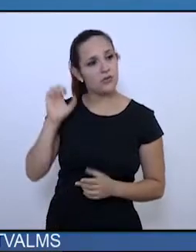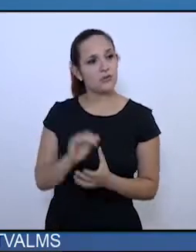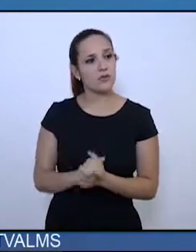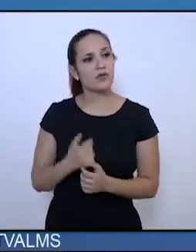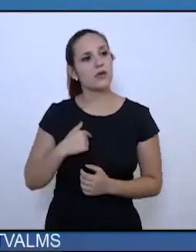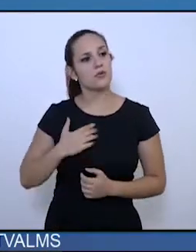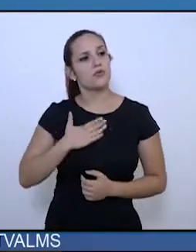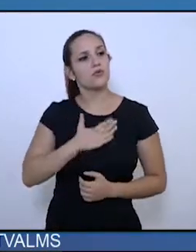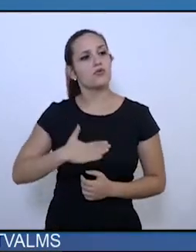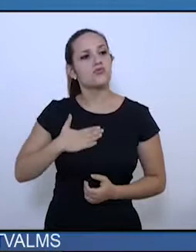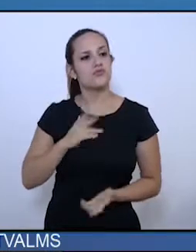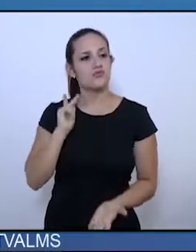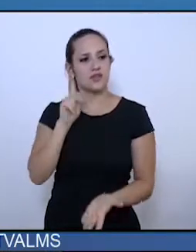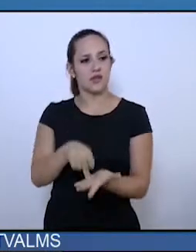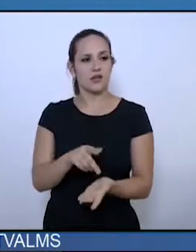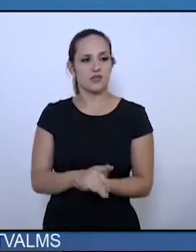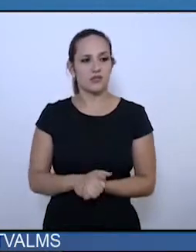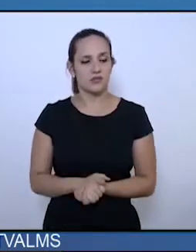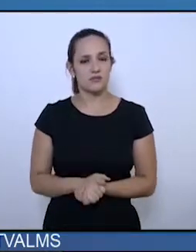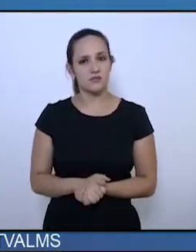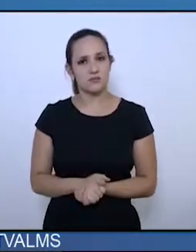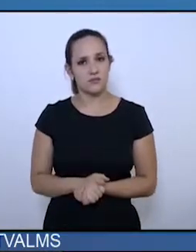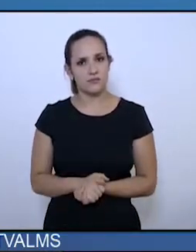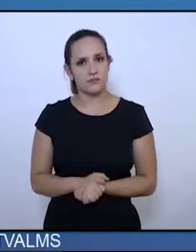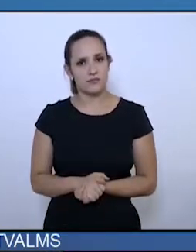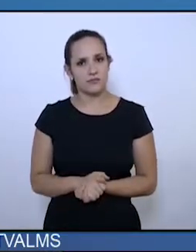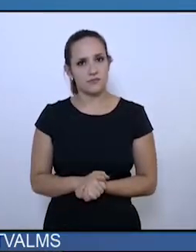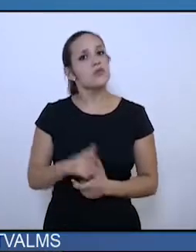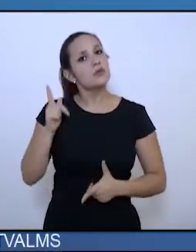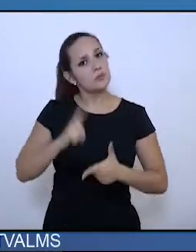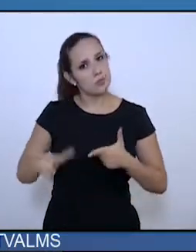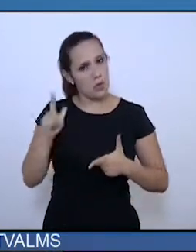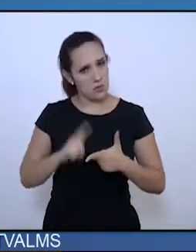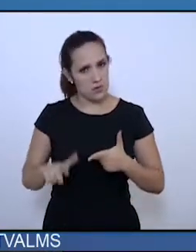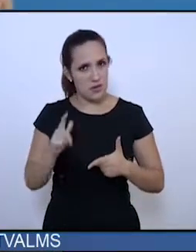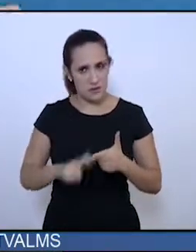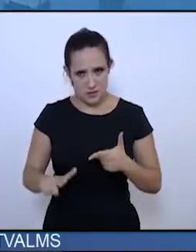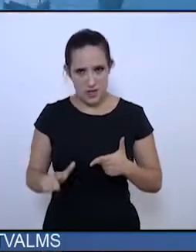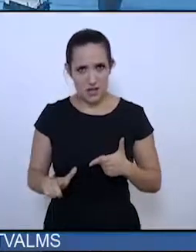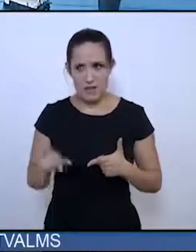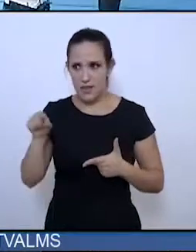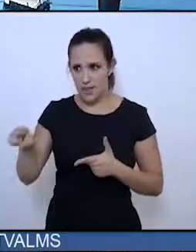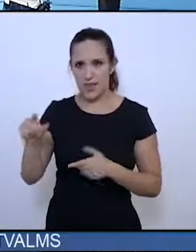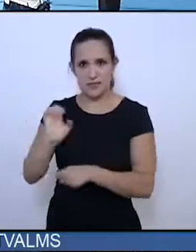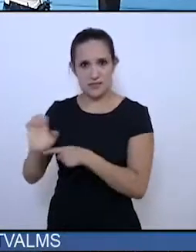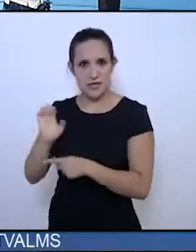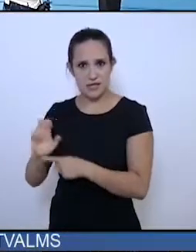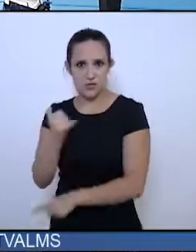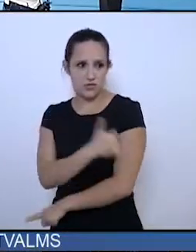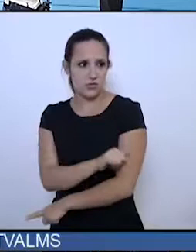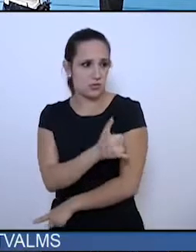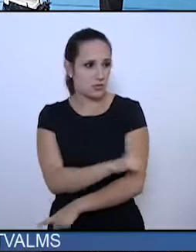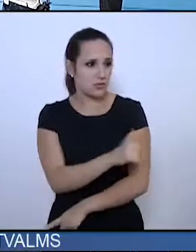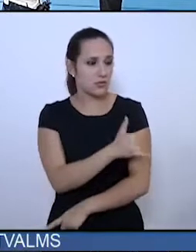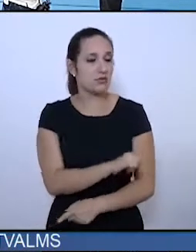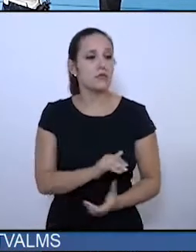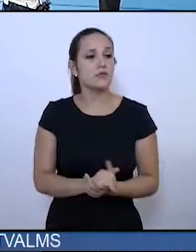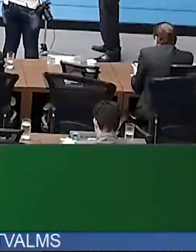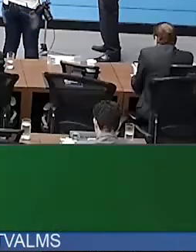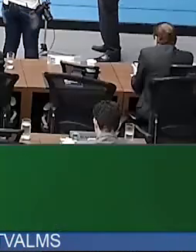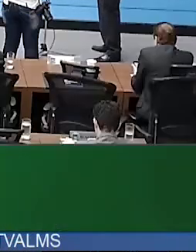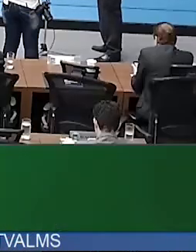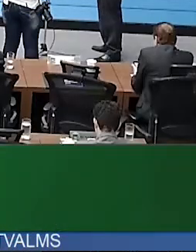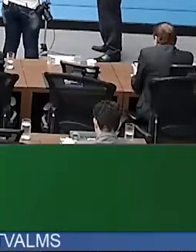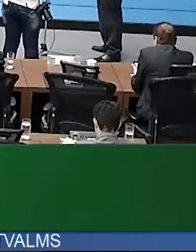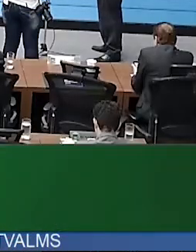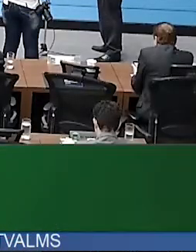eu gostaria e muito que os problemas da segurança pública, não só no Rio de Janeiro com a intervenção, mas em São